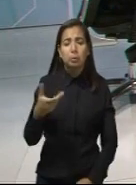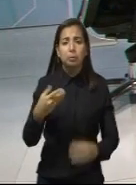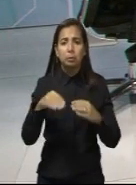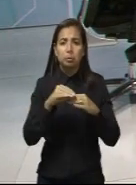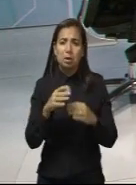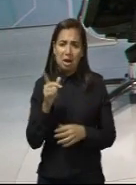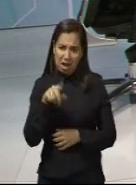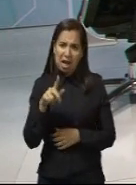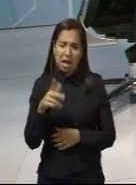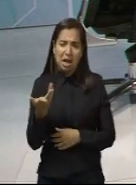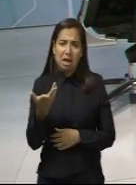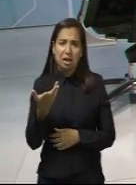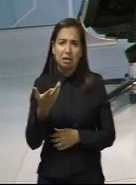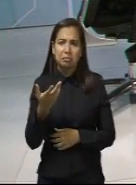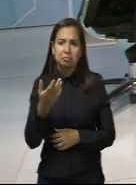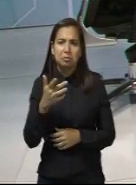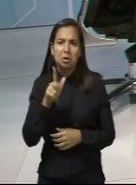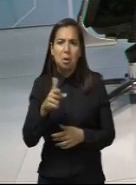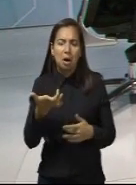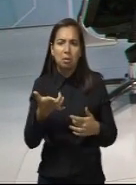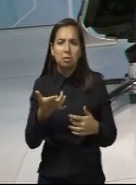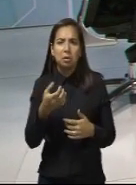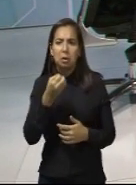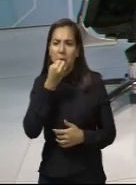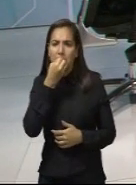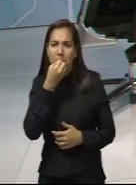não é Não, privilégio? é a questão do.